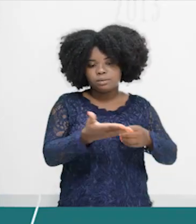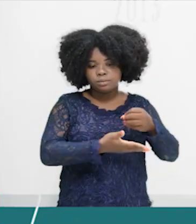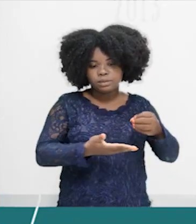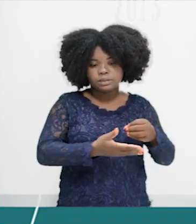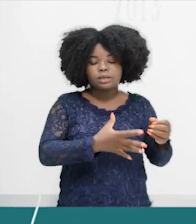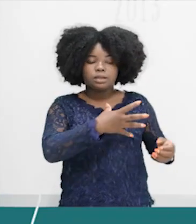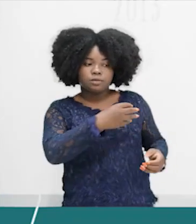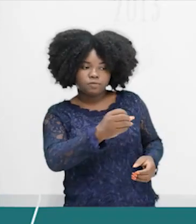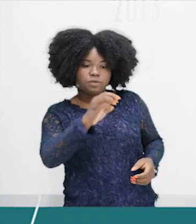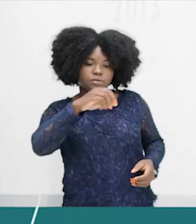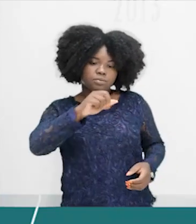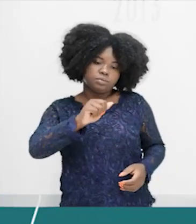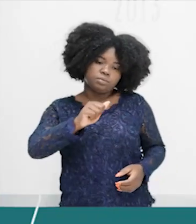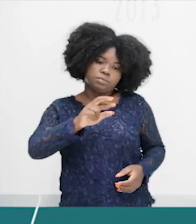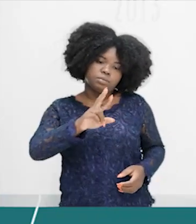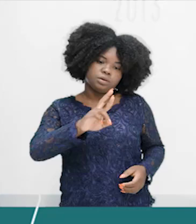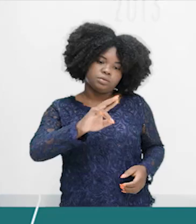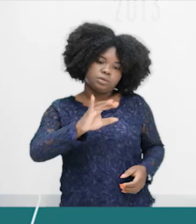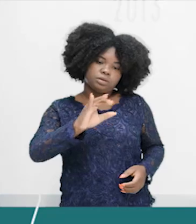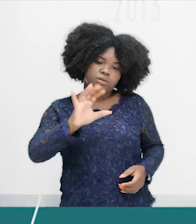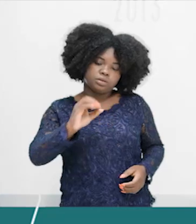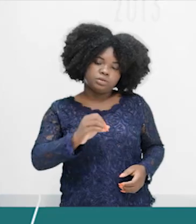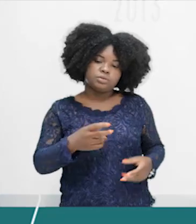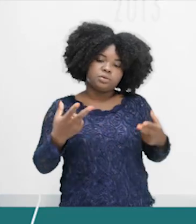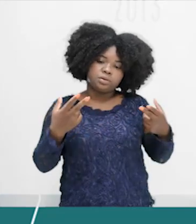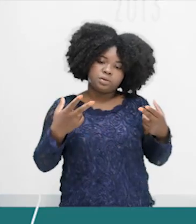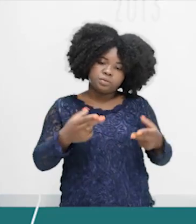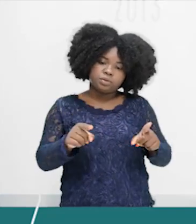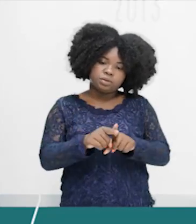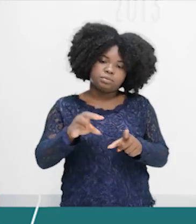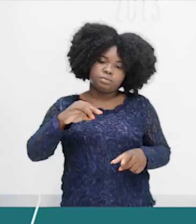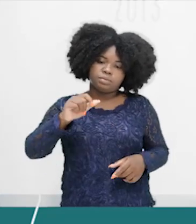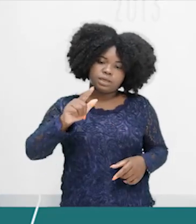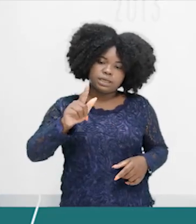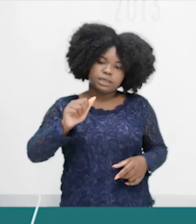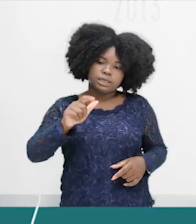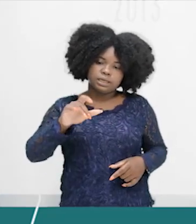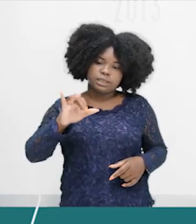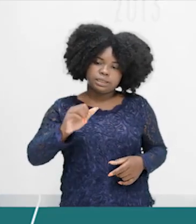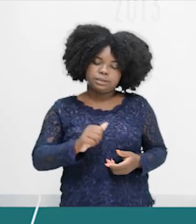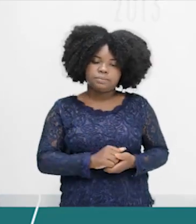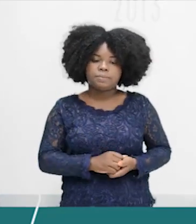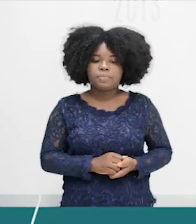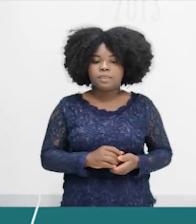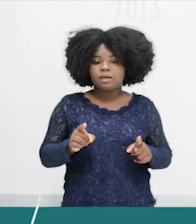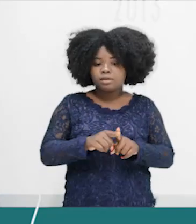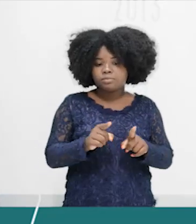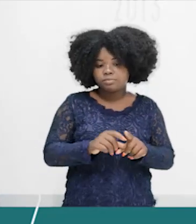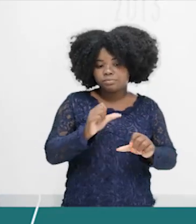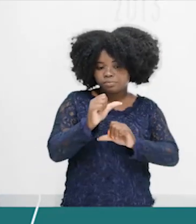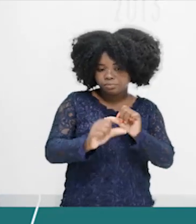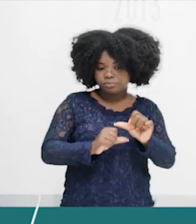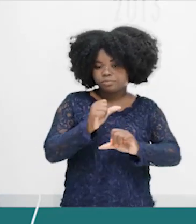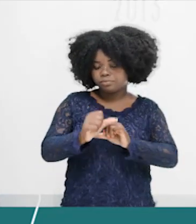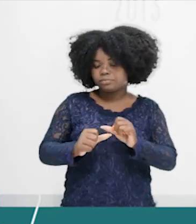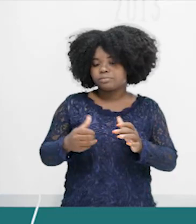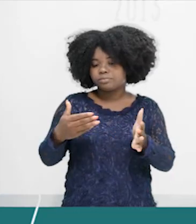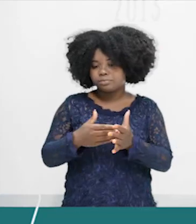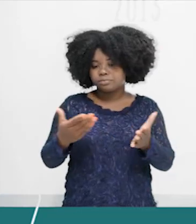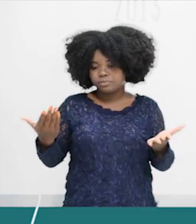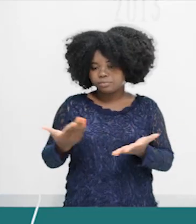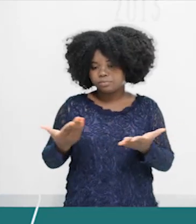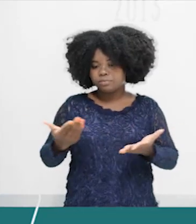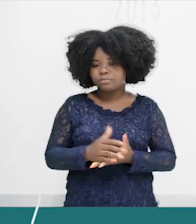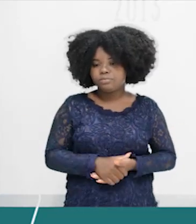Maurício de Souza, assim como a Magali, né, e ele vai utilizando os outros personagens, inclusive está atualizando personagens ainda hoje. O Maurício